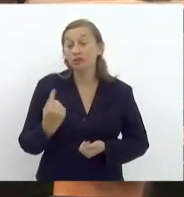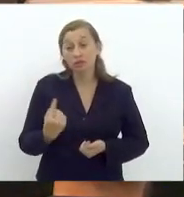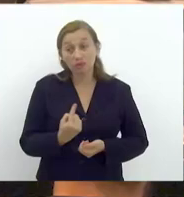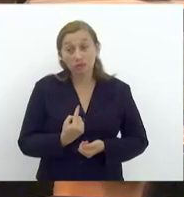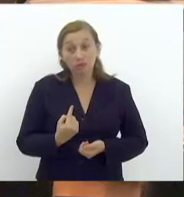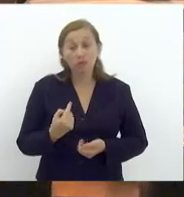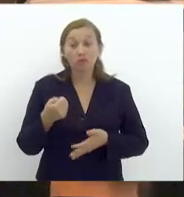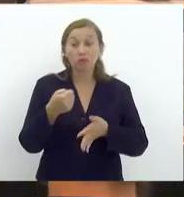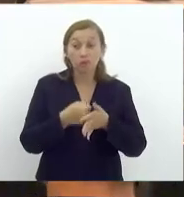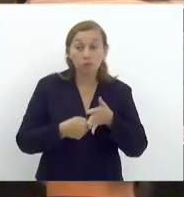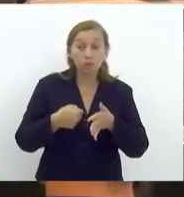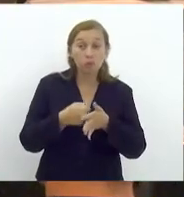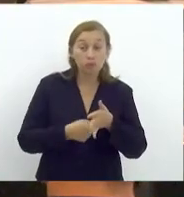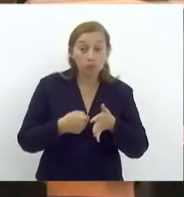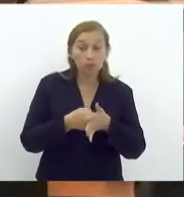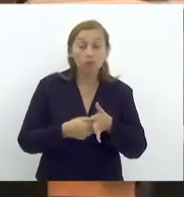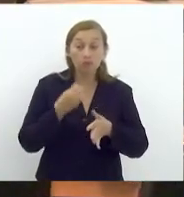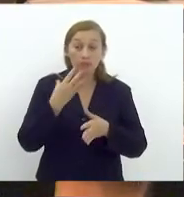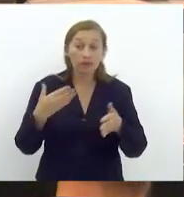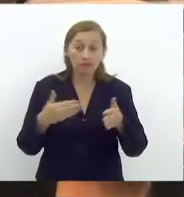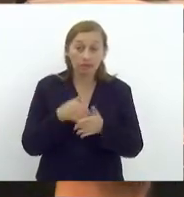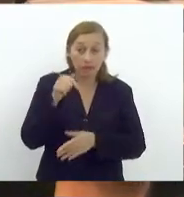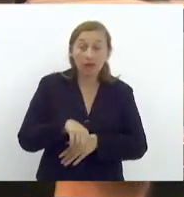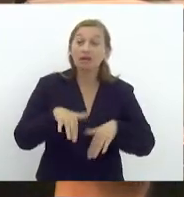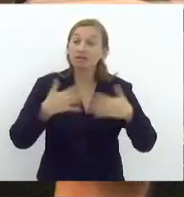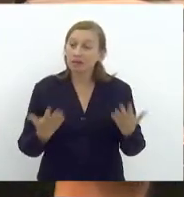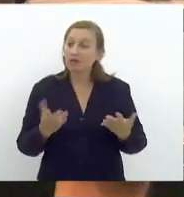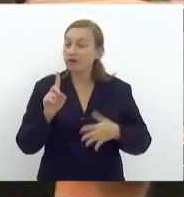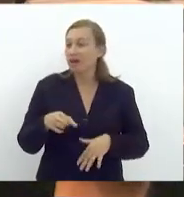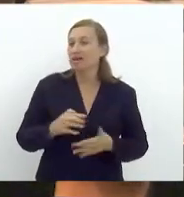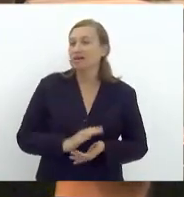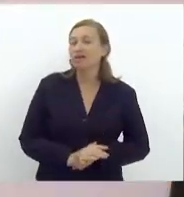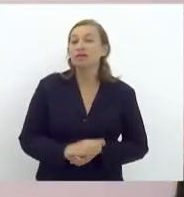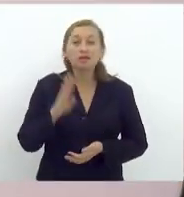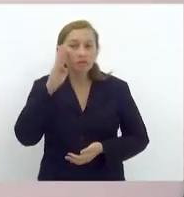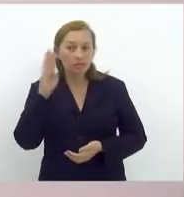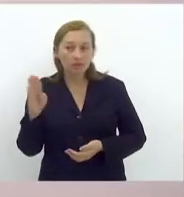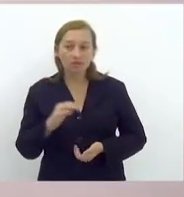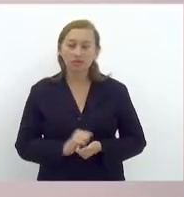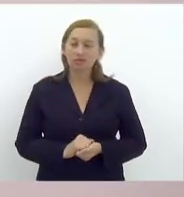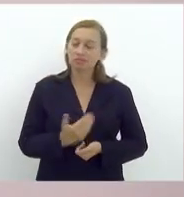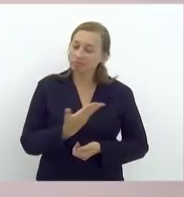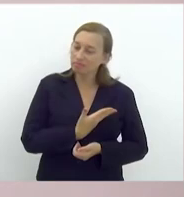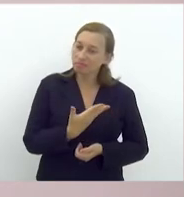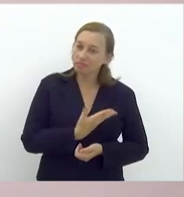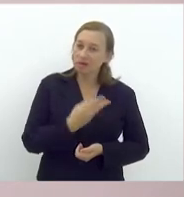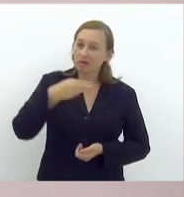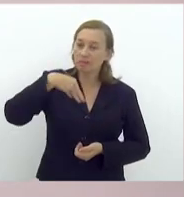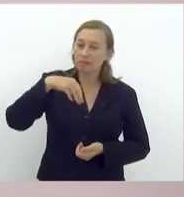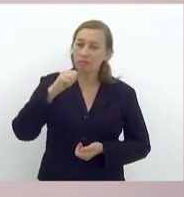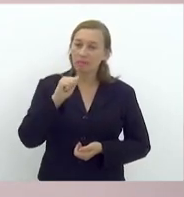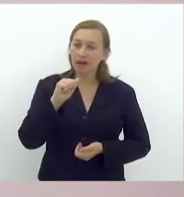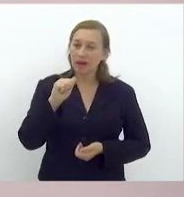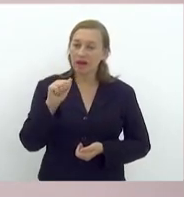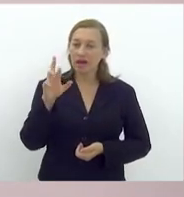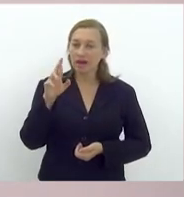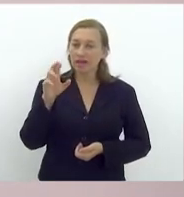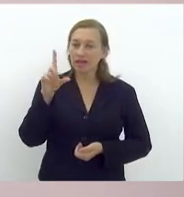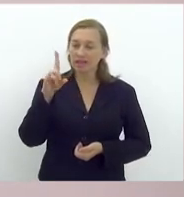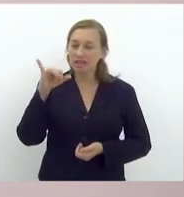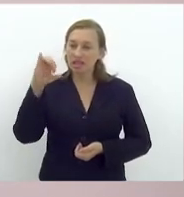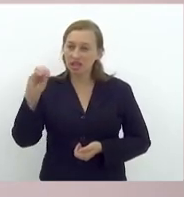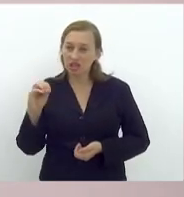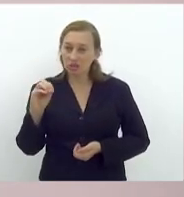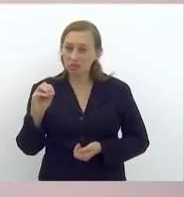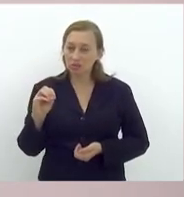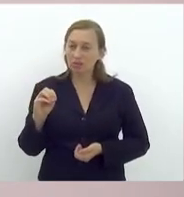e andou bem até chegar aqui então é isso e principalmente meu grande amigo Marcelo yuka que foi o cara